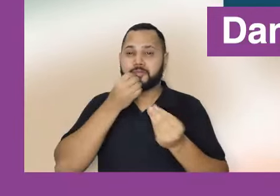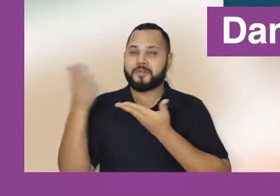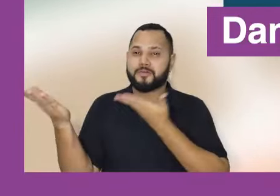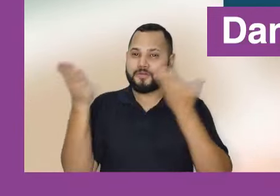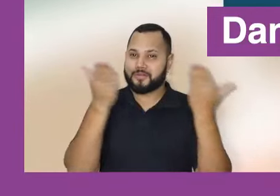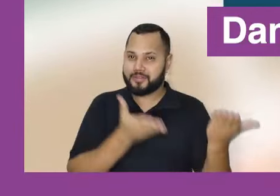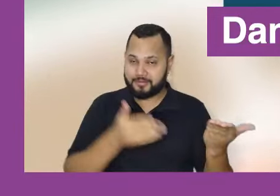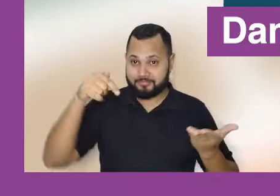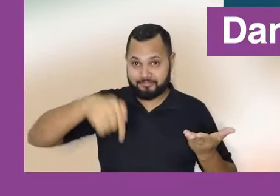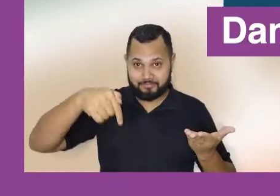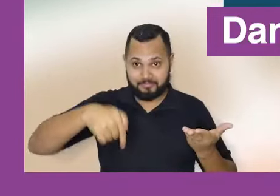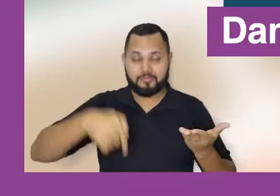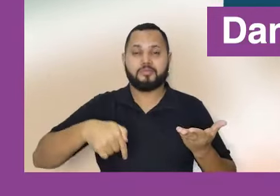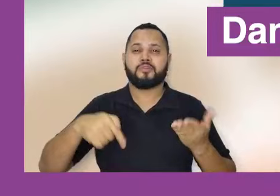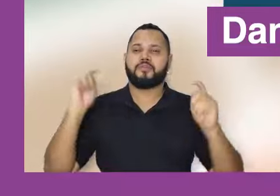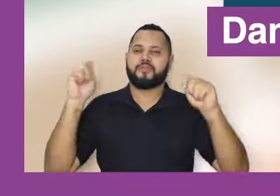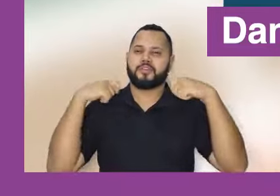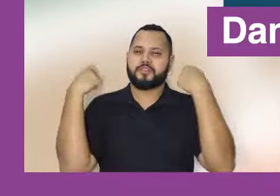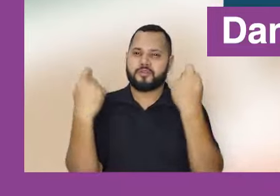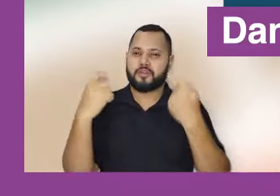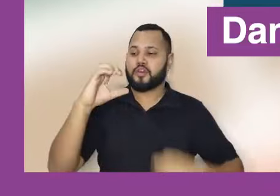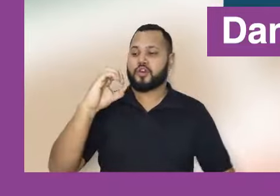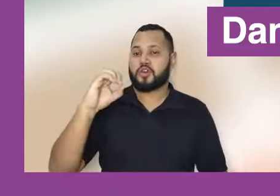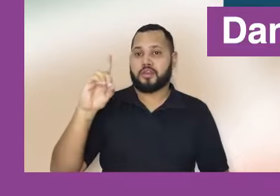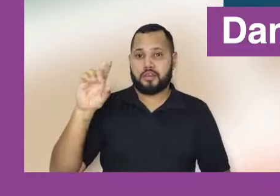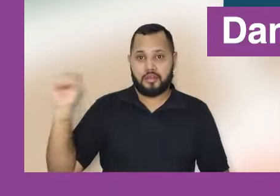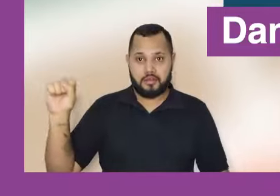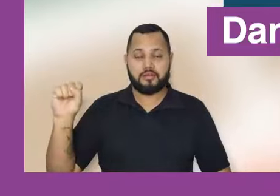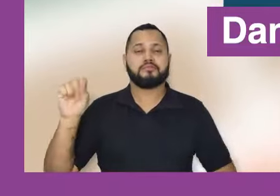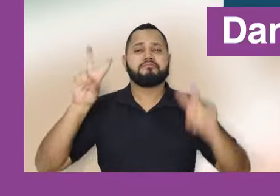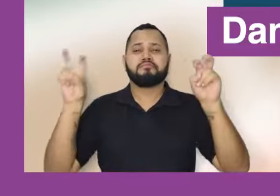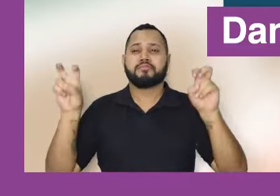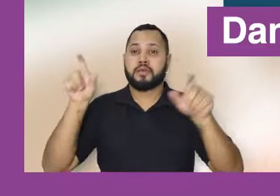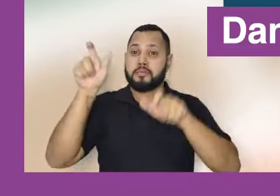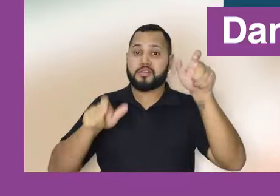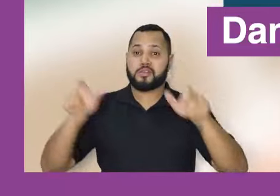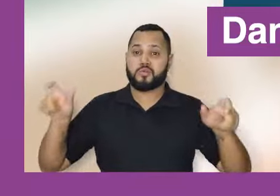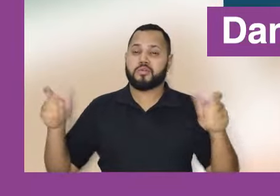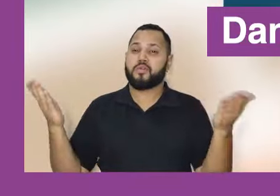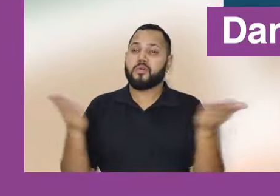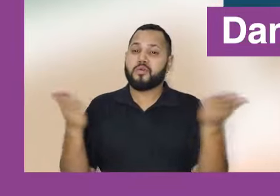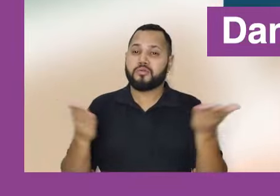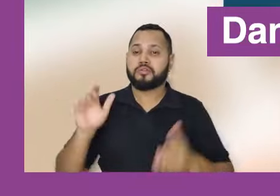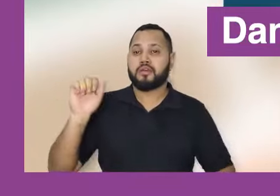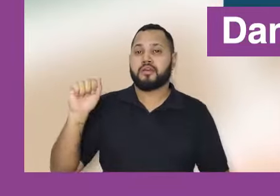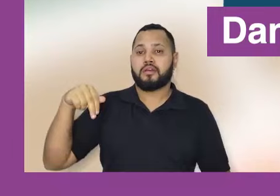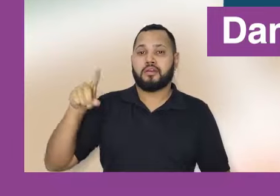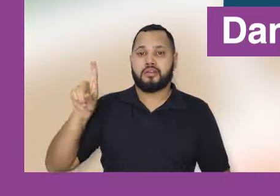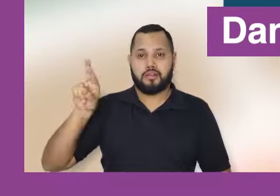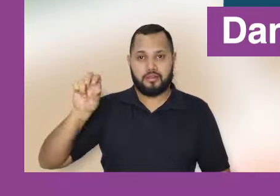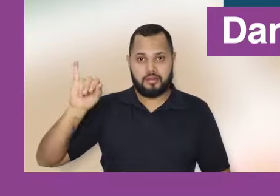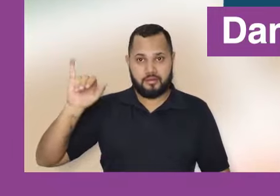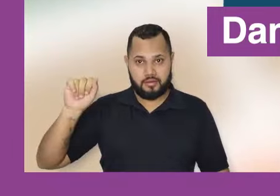bem-vindas bem-vindos aqui no nosso festival dos ods no painel pessoas hoje estamos aqui com a Andreia